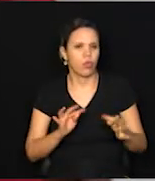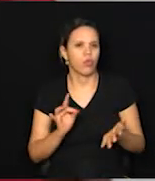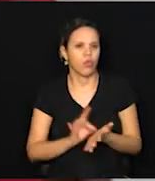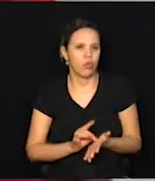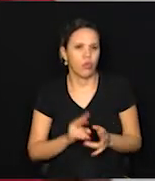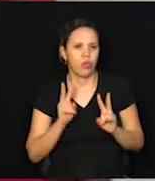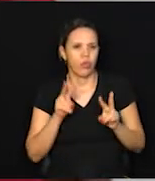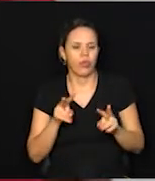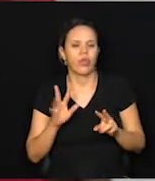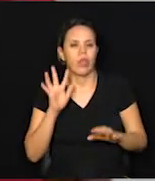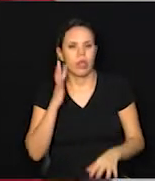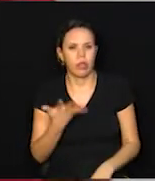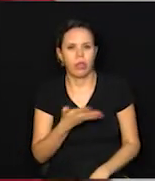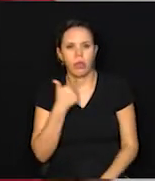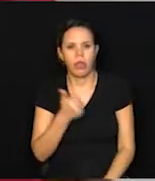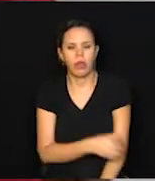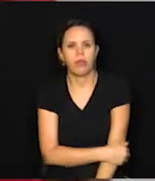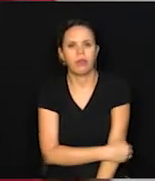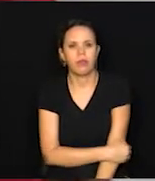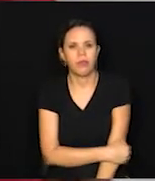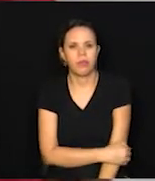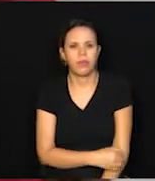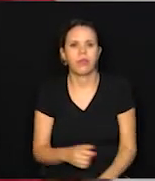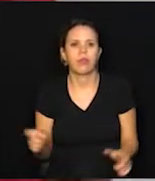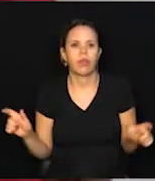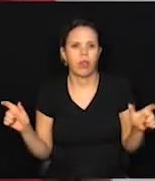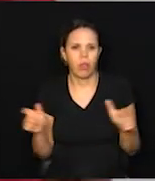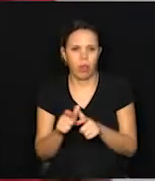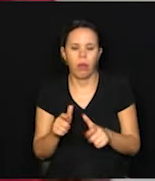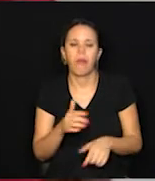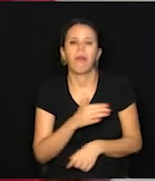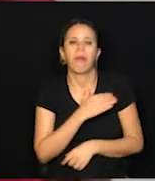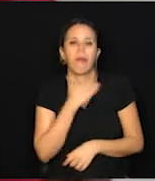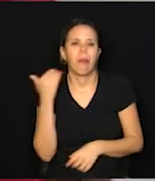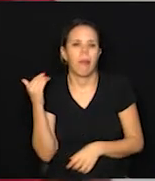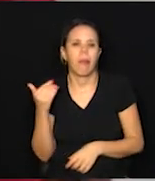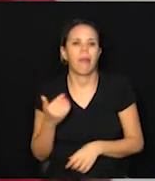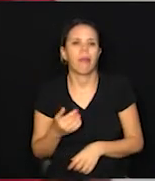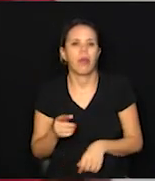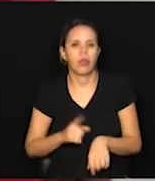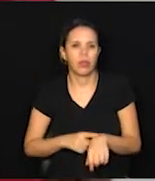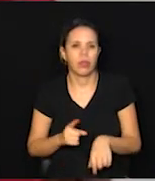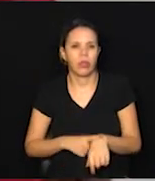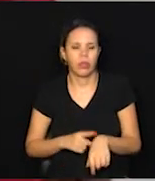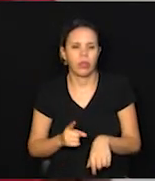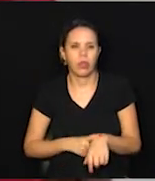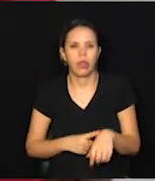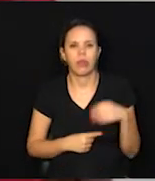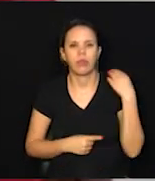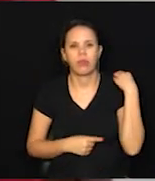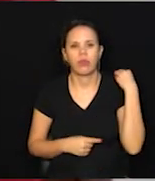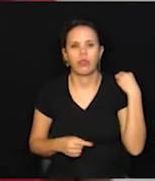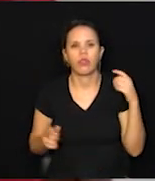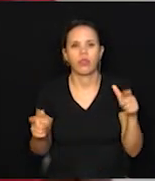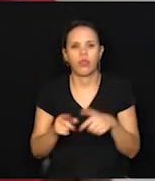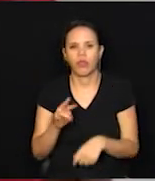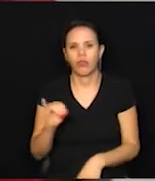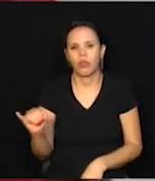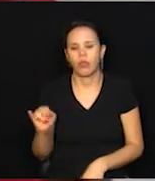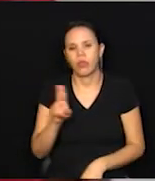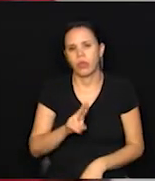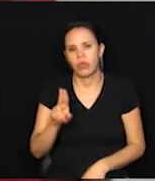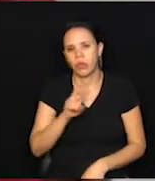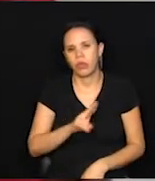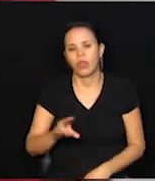vê resultados melhores para redução de mortalidade, para encurtamento do tempo de permanência UTI, é o uso